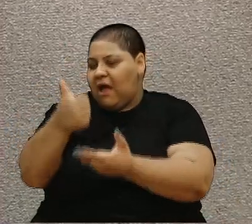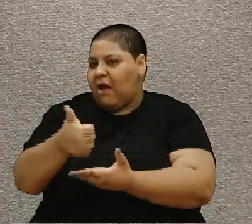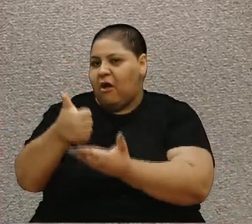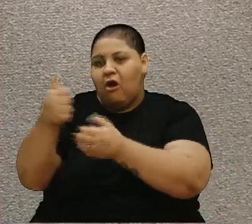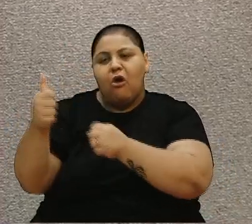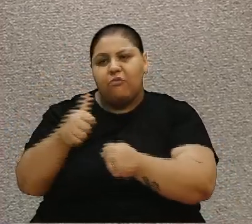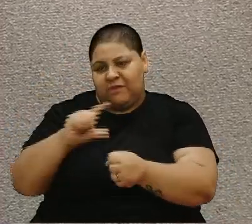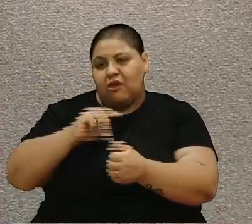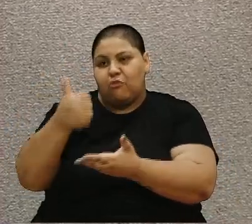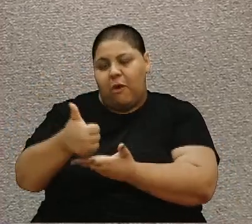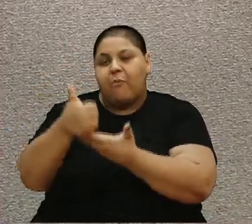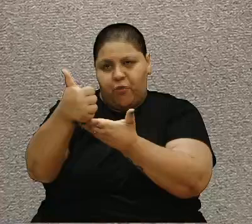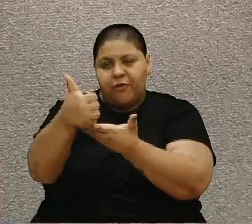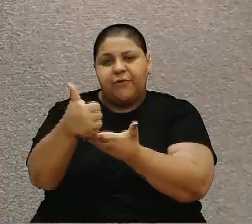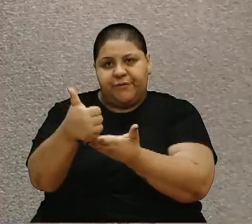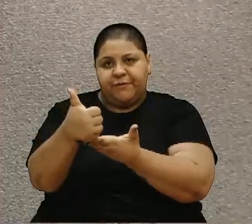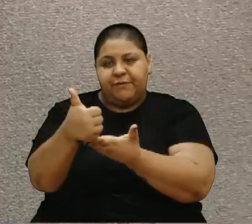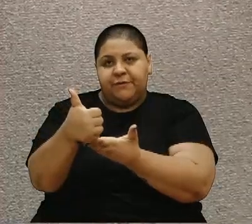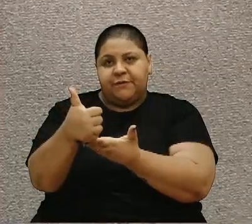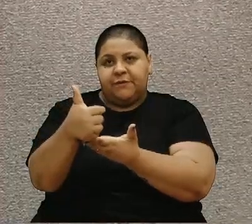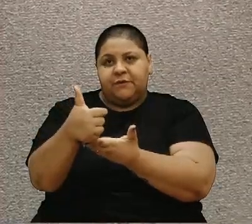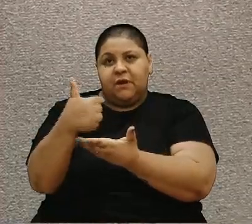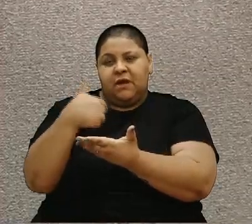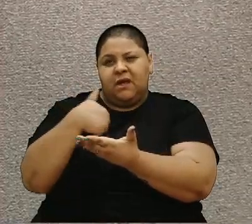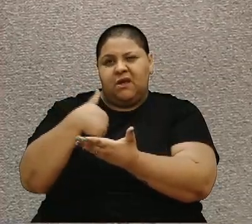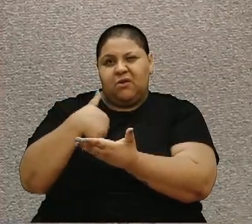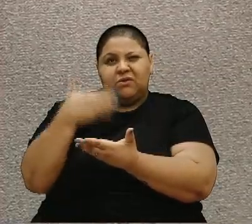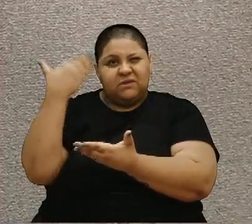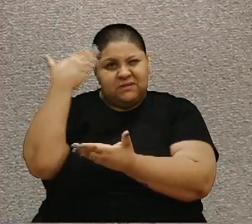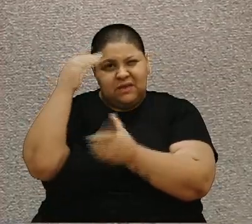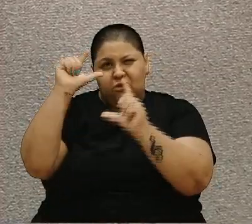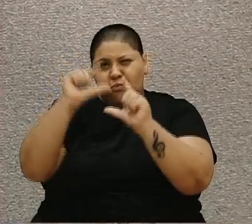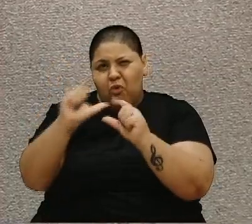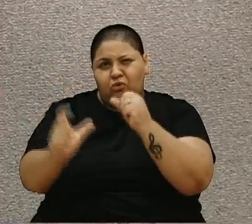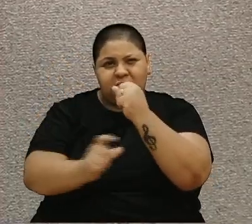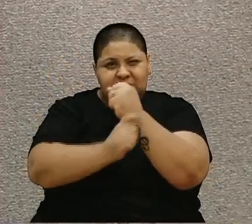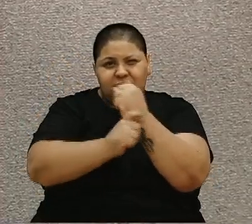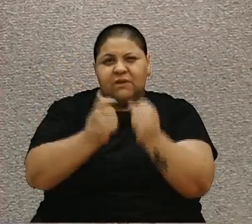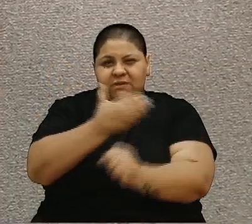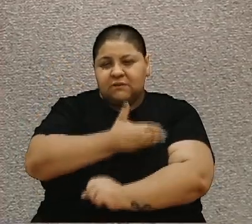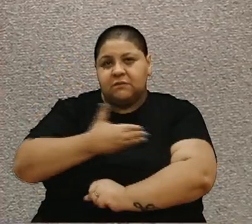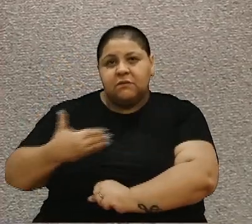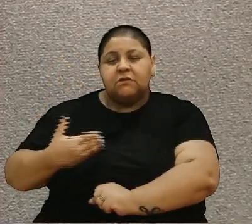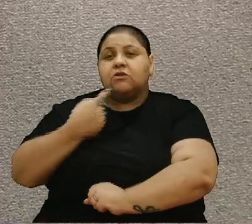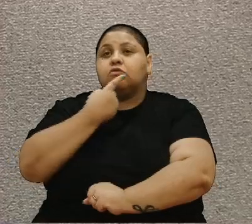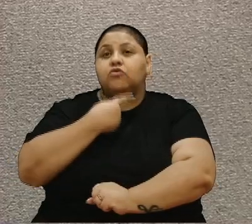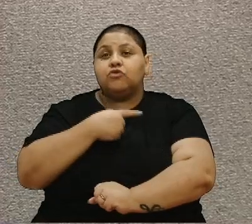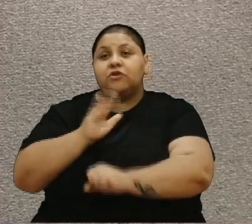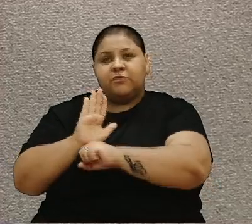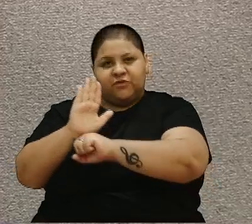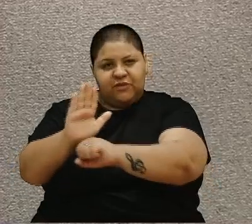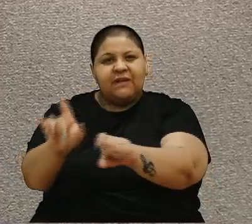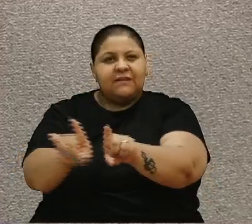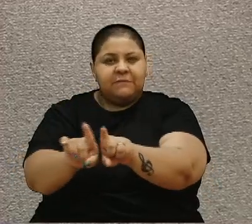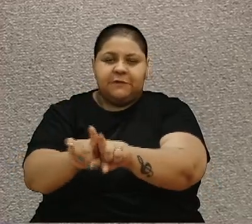contar comigo, né? Tem algum conhecimento em segurança pública e gostaria de poder